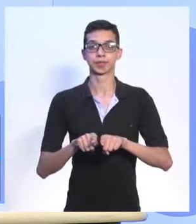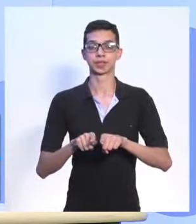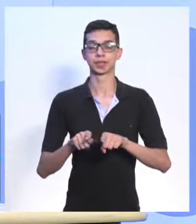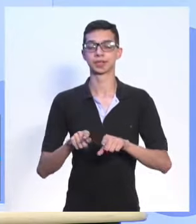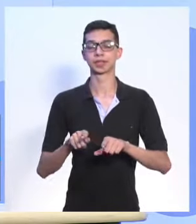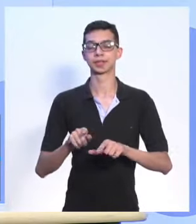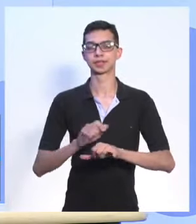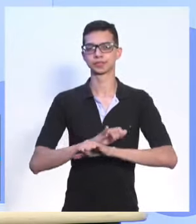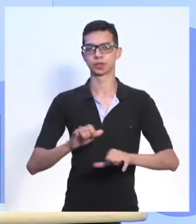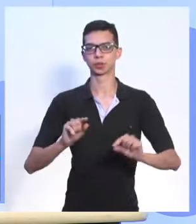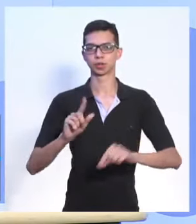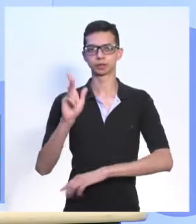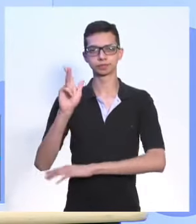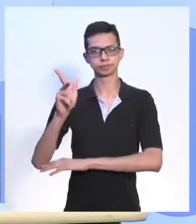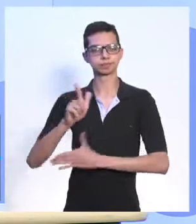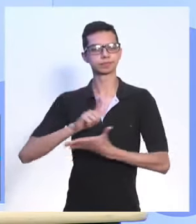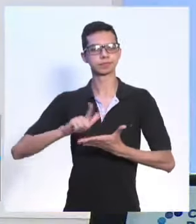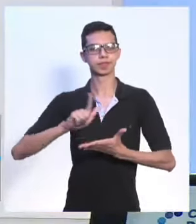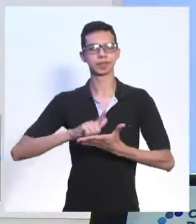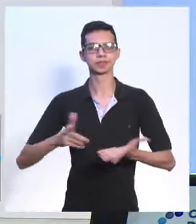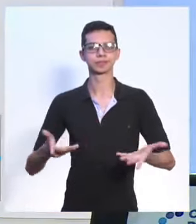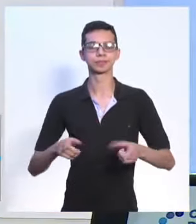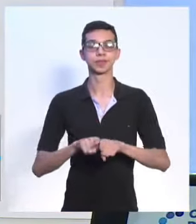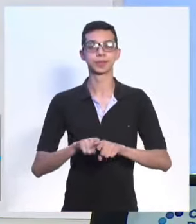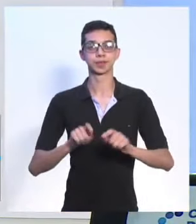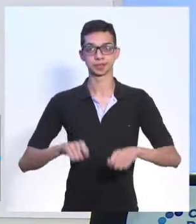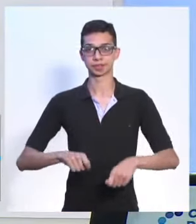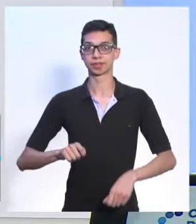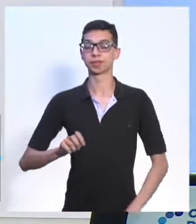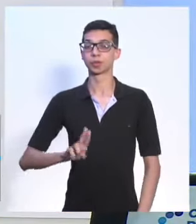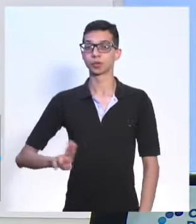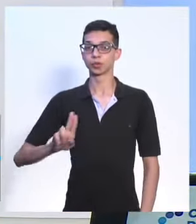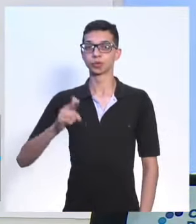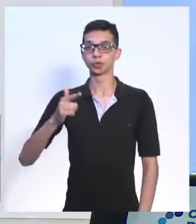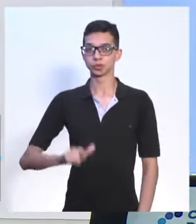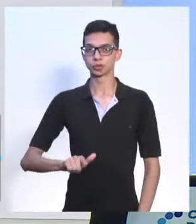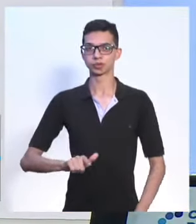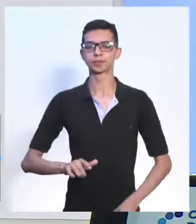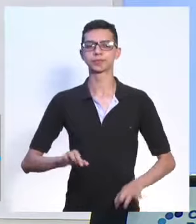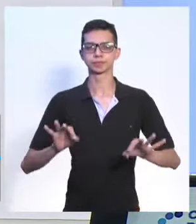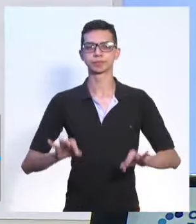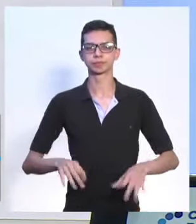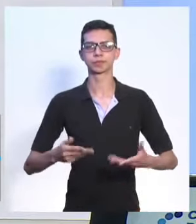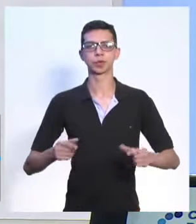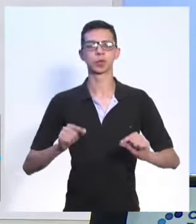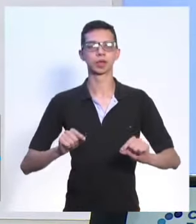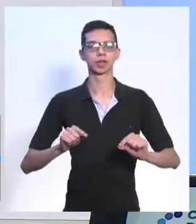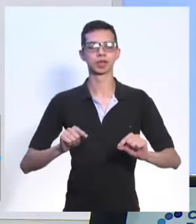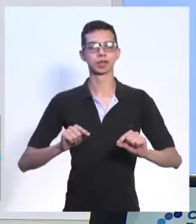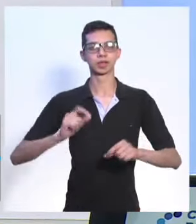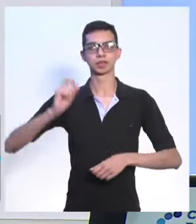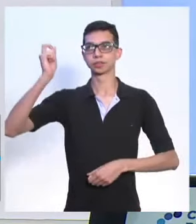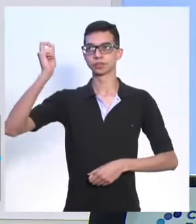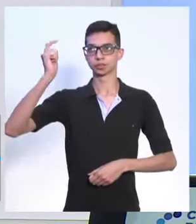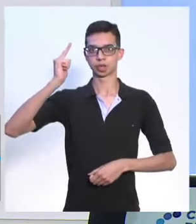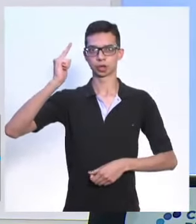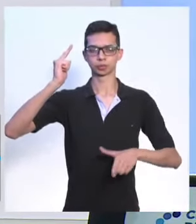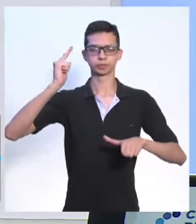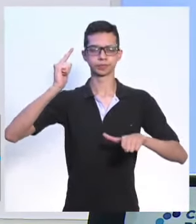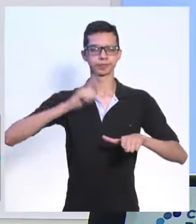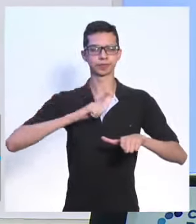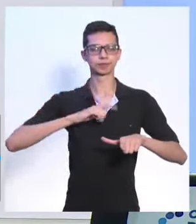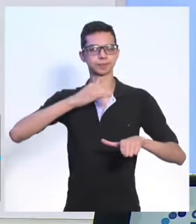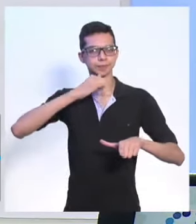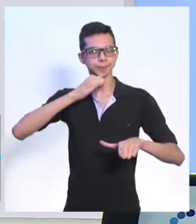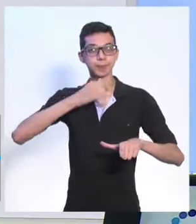and renewable. Então, a gente tem aí que a energia solar é uma energia infinita, não é isso? Perfeito. E